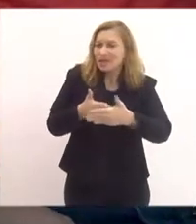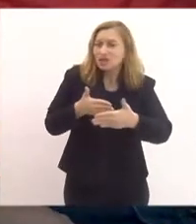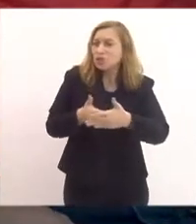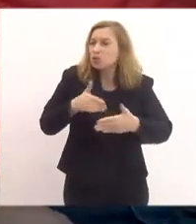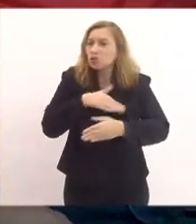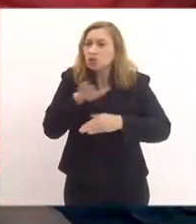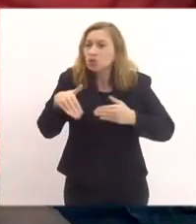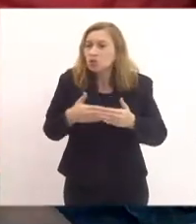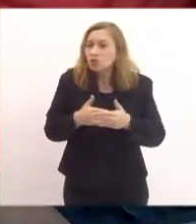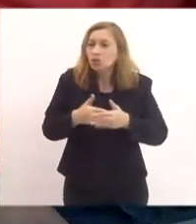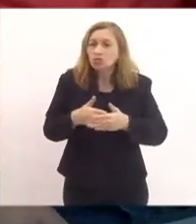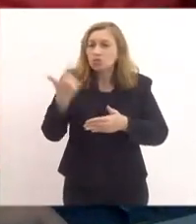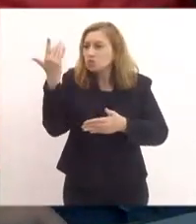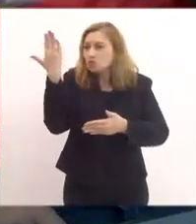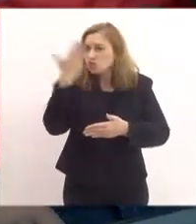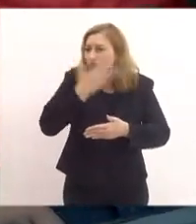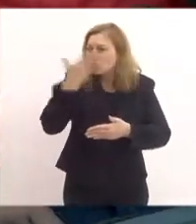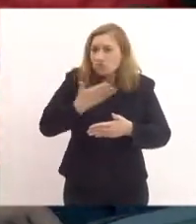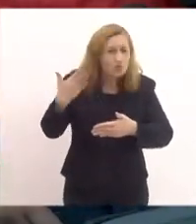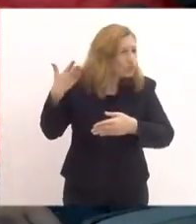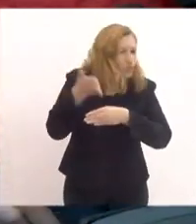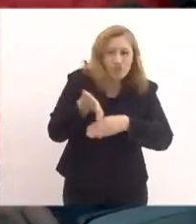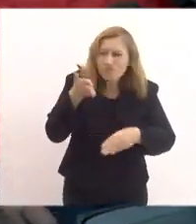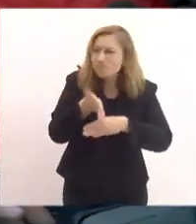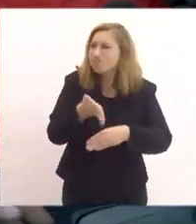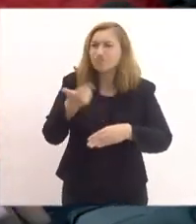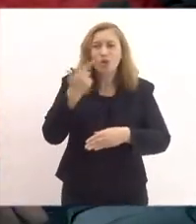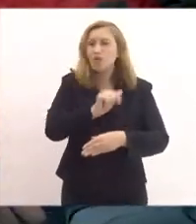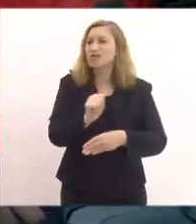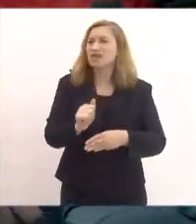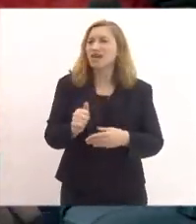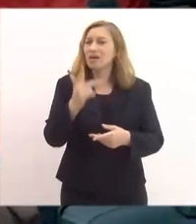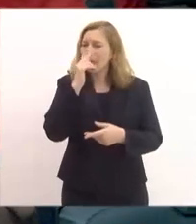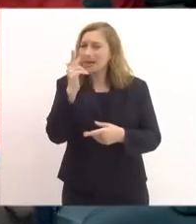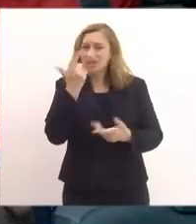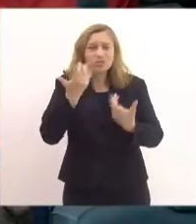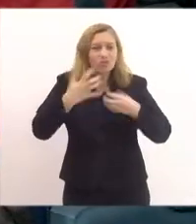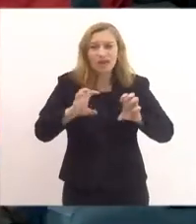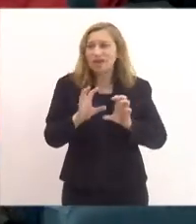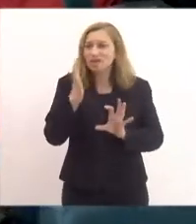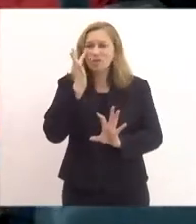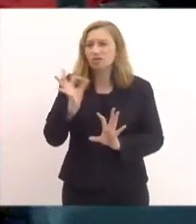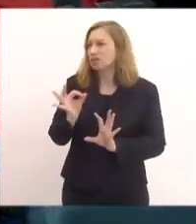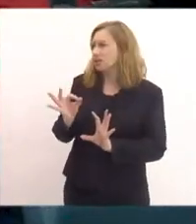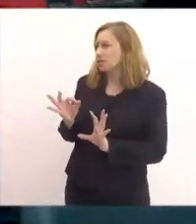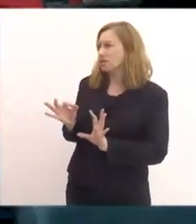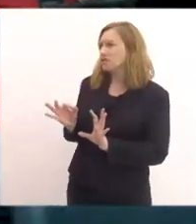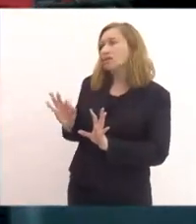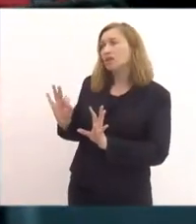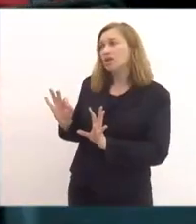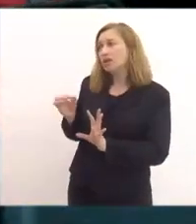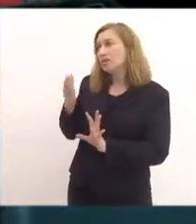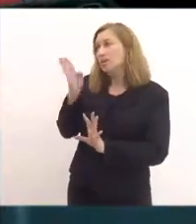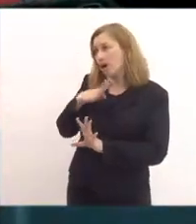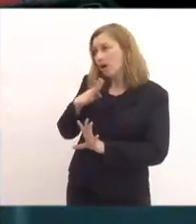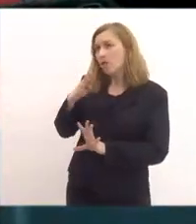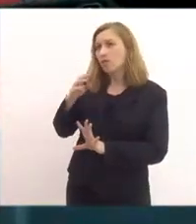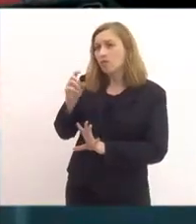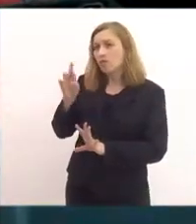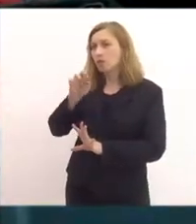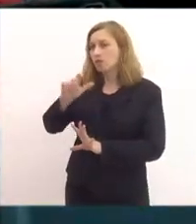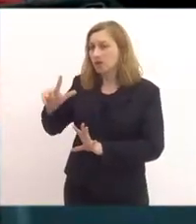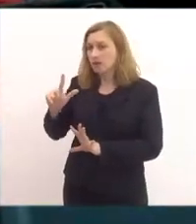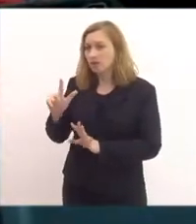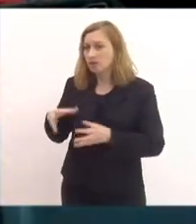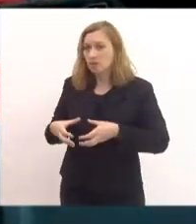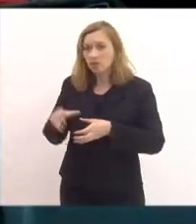uma coisa transparente, e ninguém ultrapassa porque parece que não quer. Não me entenda mal, Coronel. Não ache que eu digo que o bombeiro é contra nós.